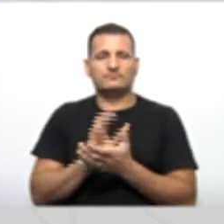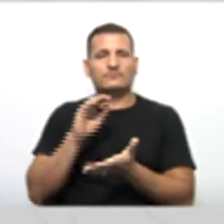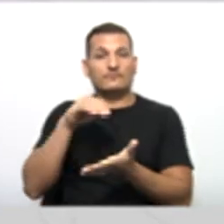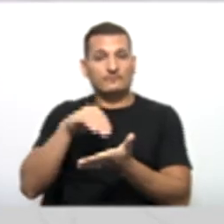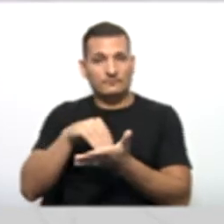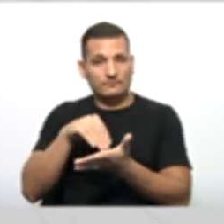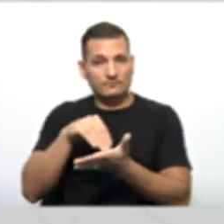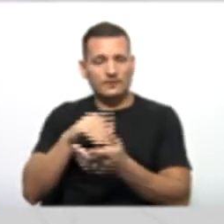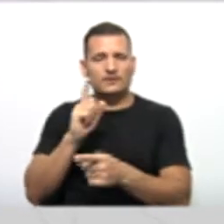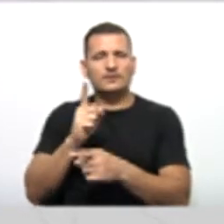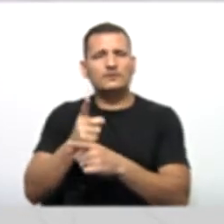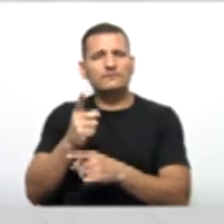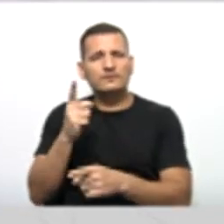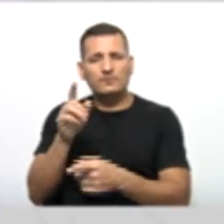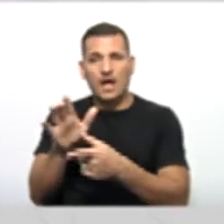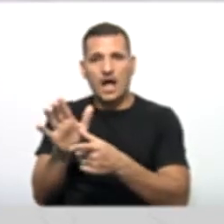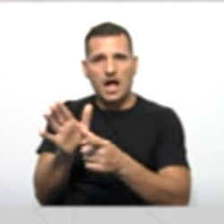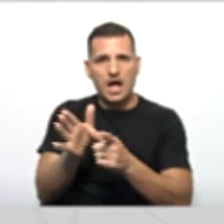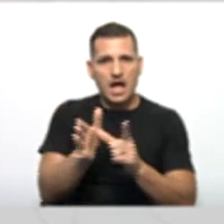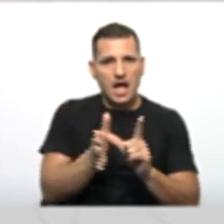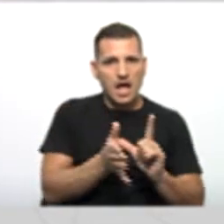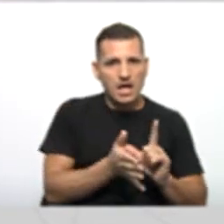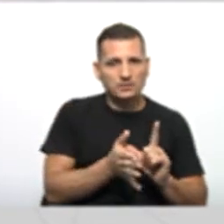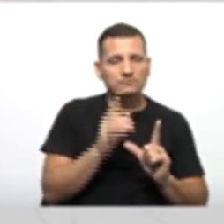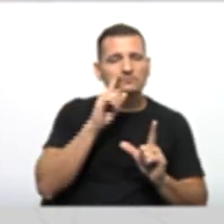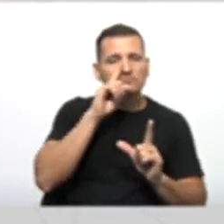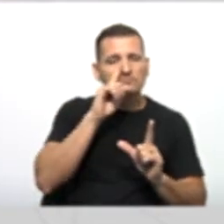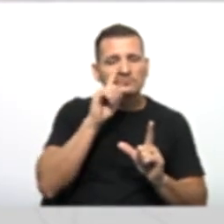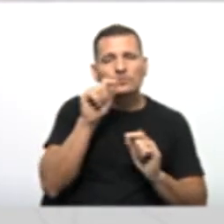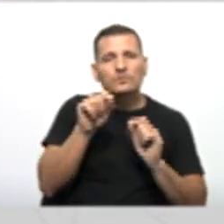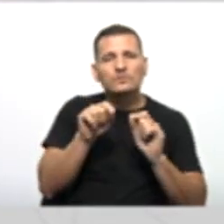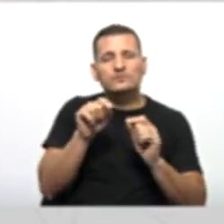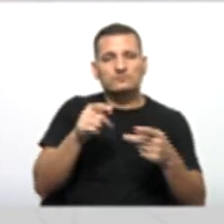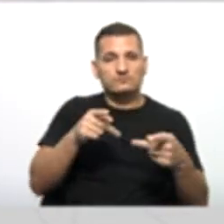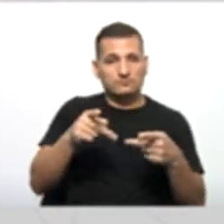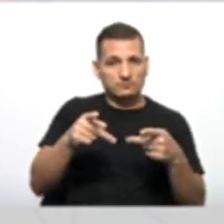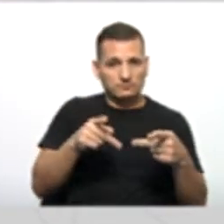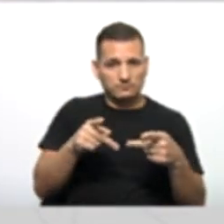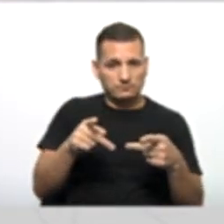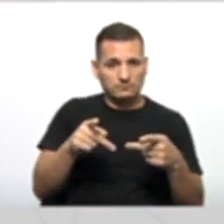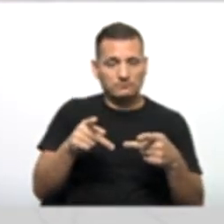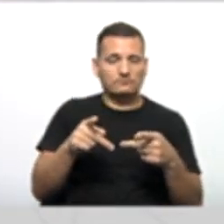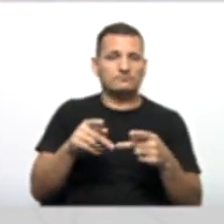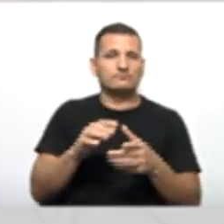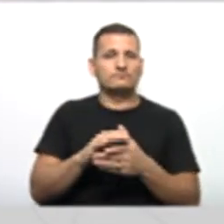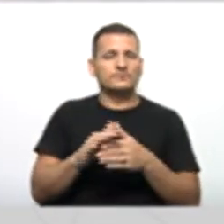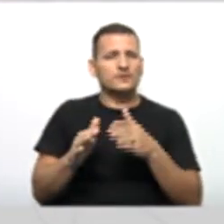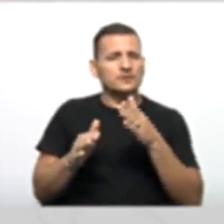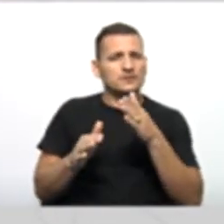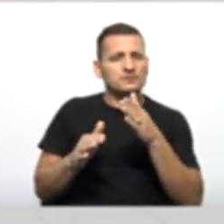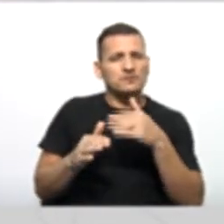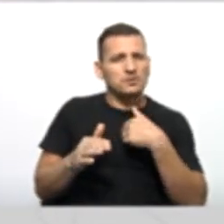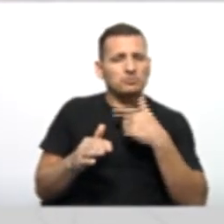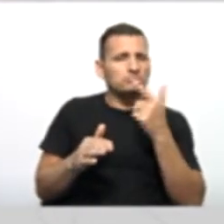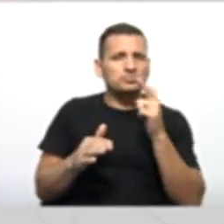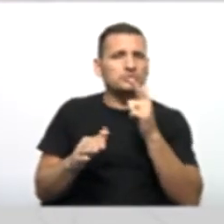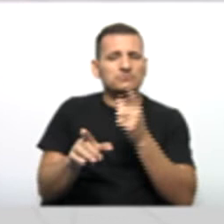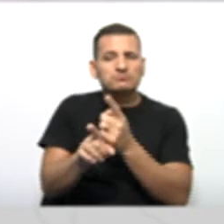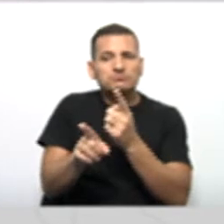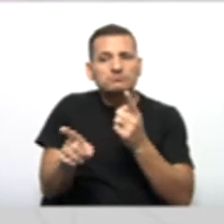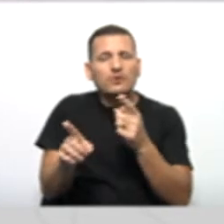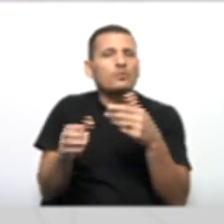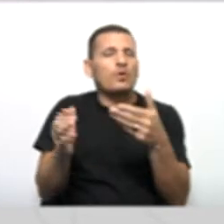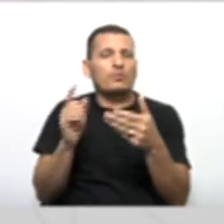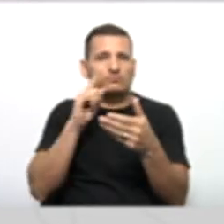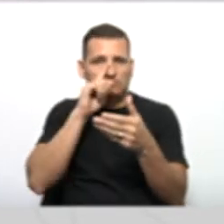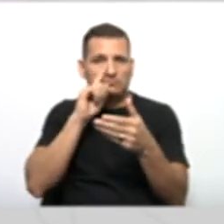Falta de identificação preliminar de riscos para o projeto, ou seja, eu não consigo identificar quais são os riscos que